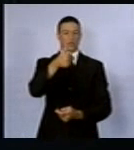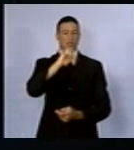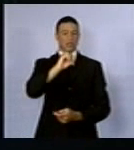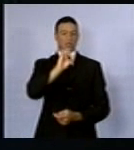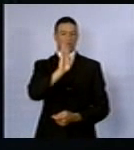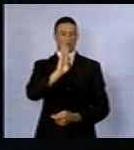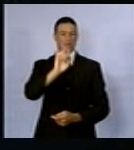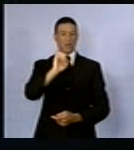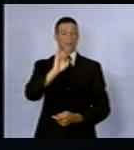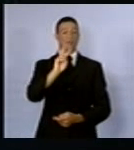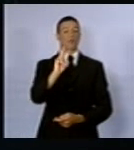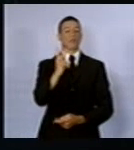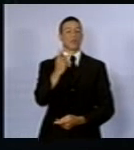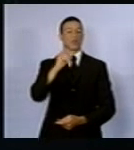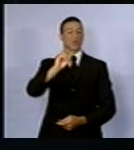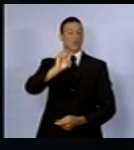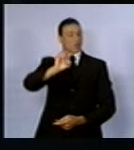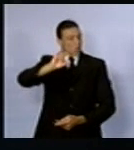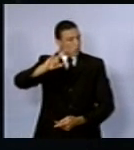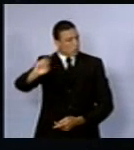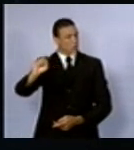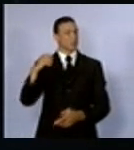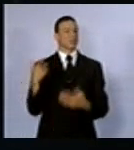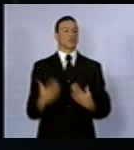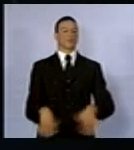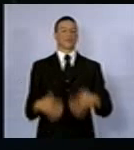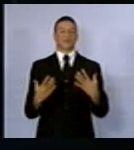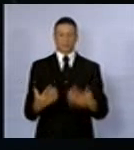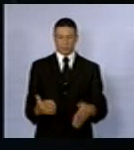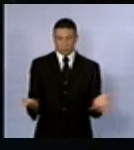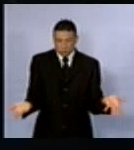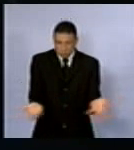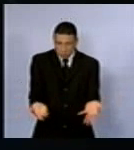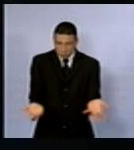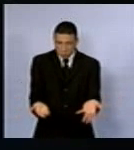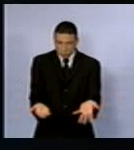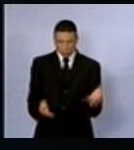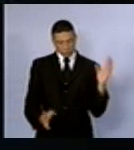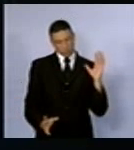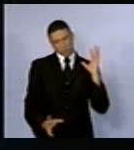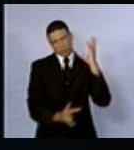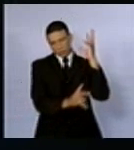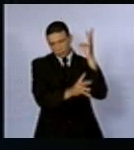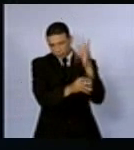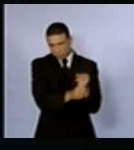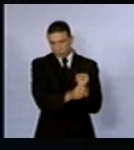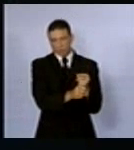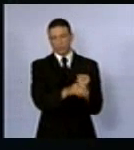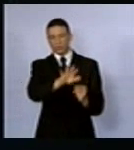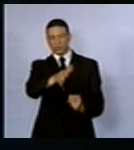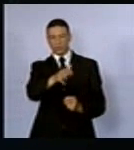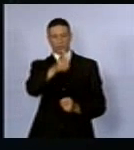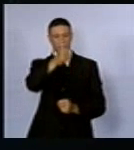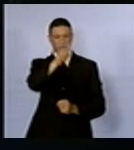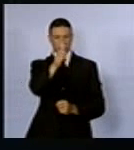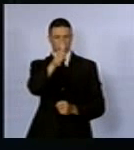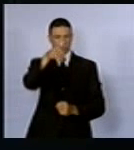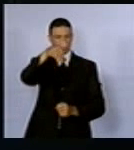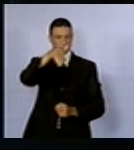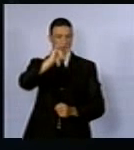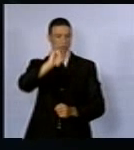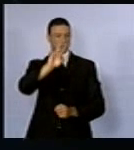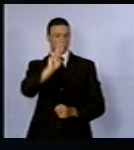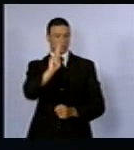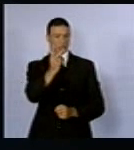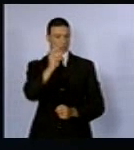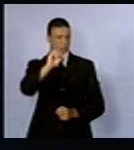só para as linhas elétricas. Hoje, os ativos totais das empresas somam 11 bilhões. Esse é o